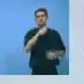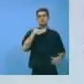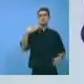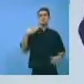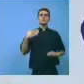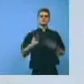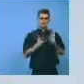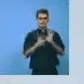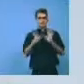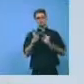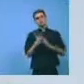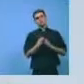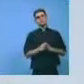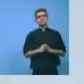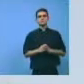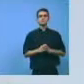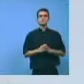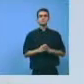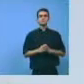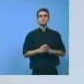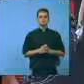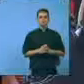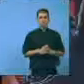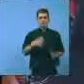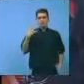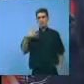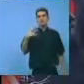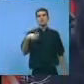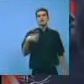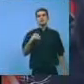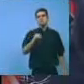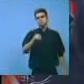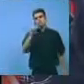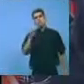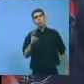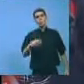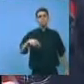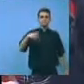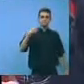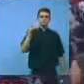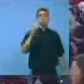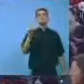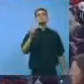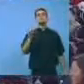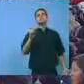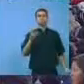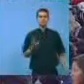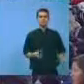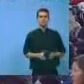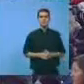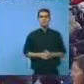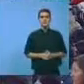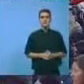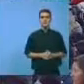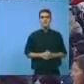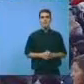ou na quinta-feira santa, gente, que preparação o homem que vai salvar a humanidade,